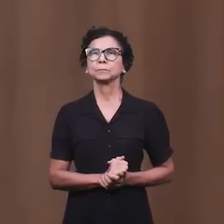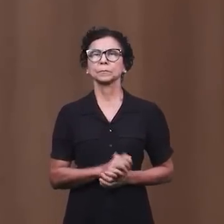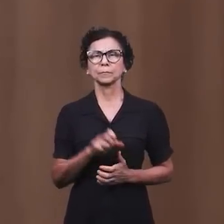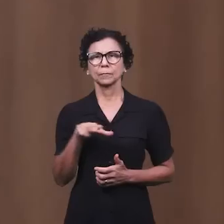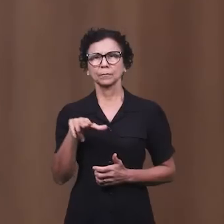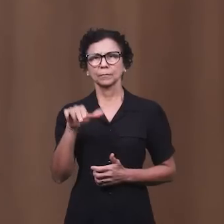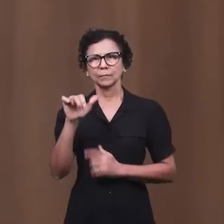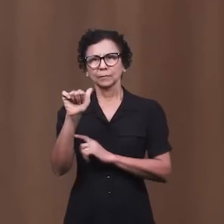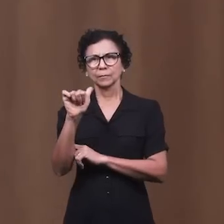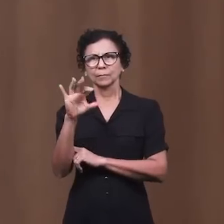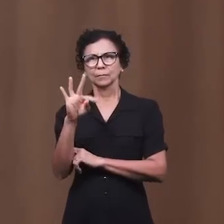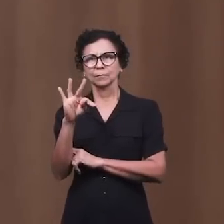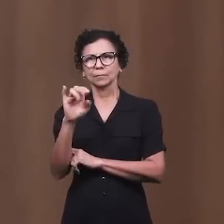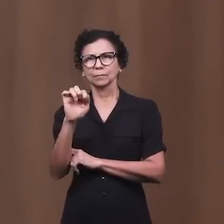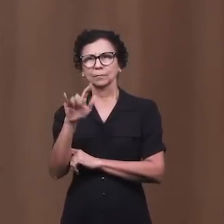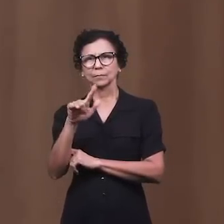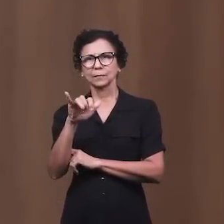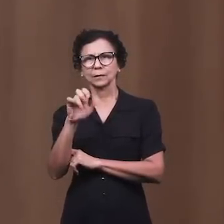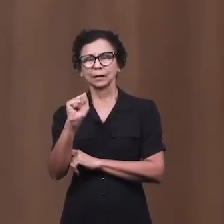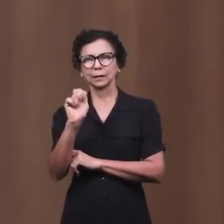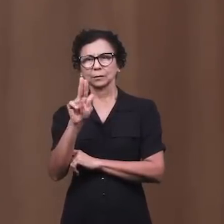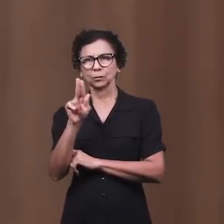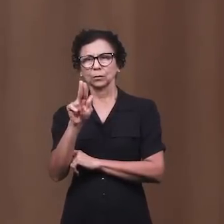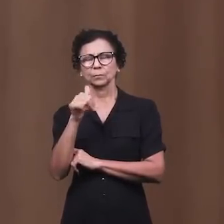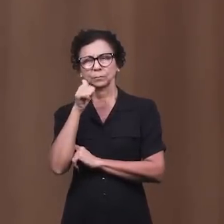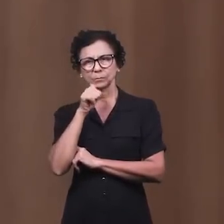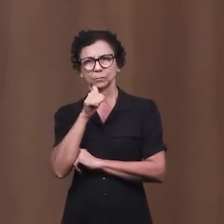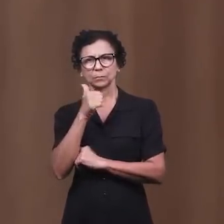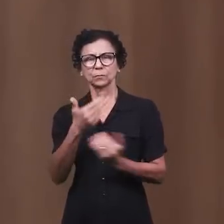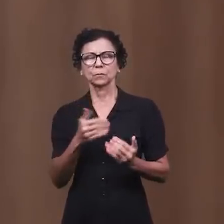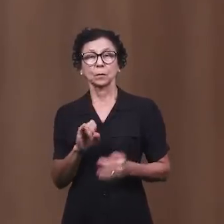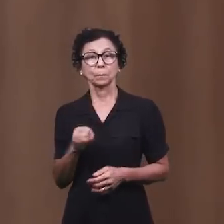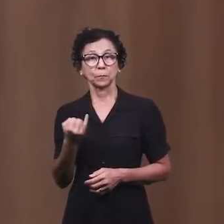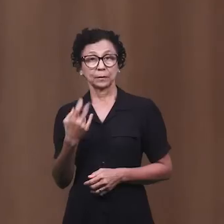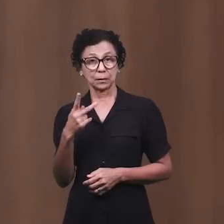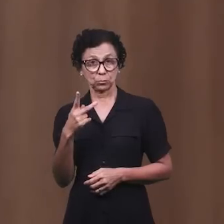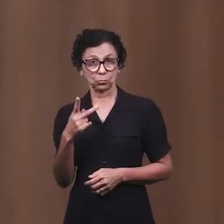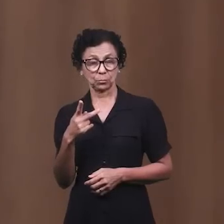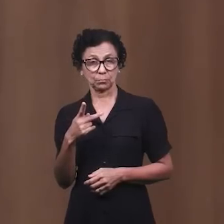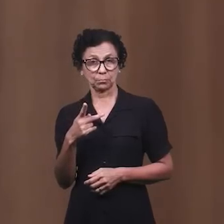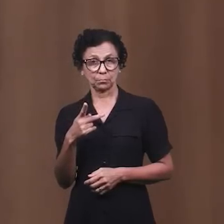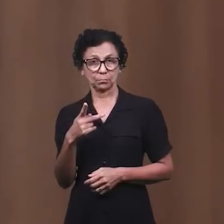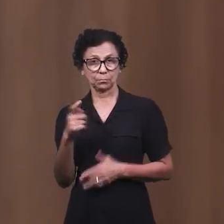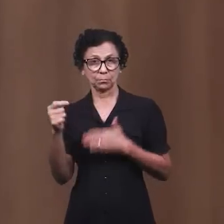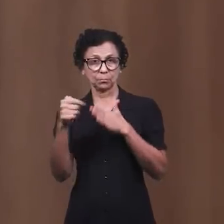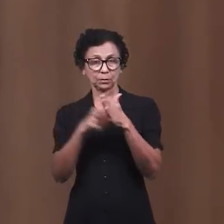aproveitar... Natália, não é? Natália. E Natália, muito boa pergunta. Vou aproveitar a sua pergunta